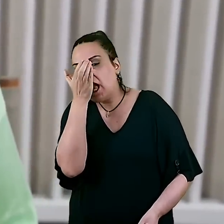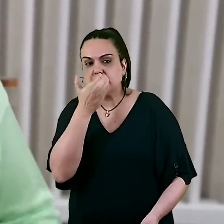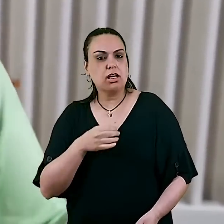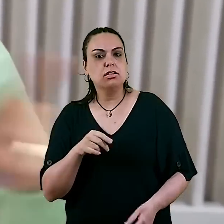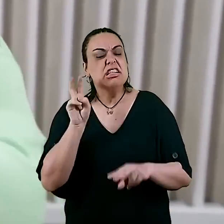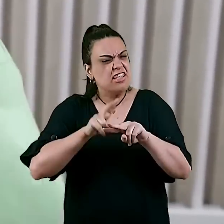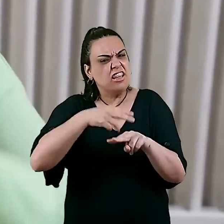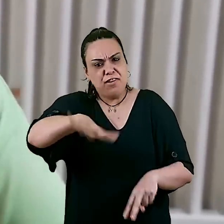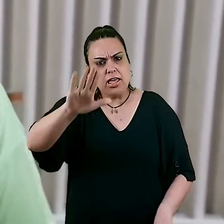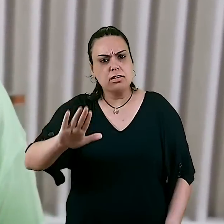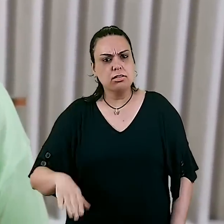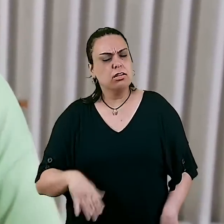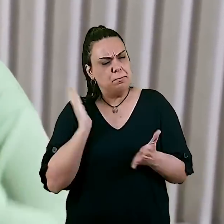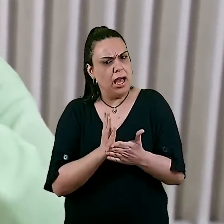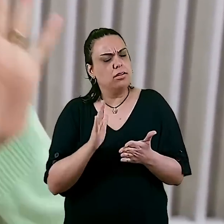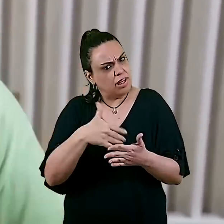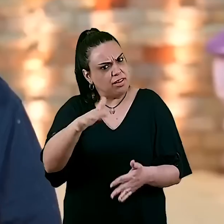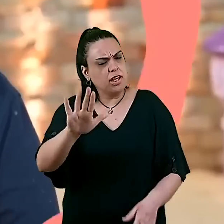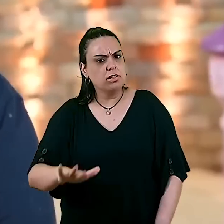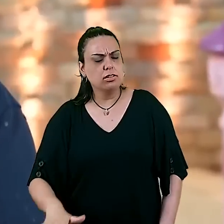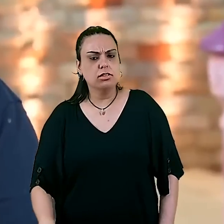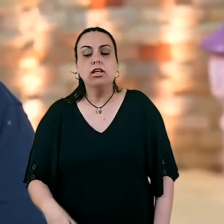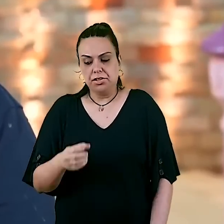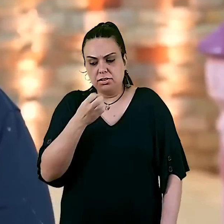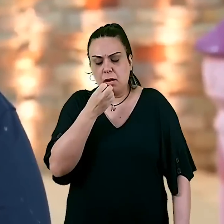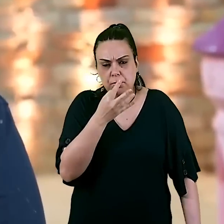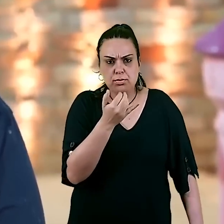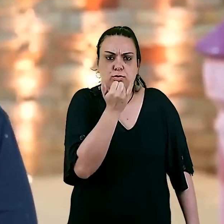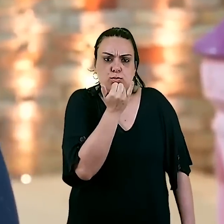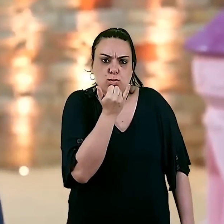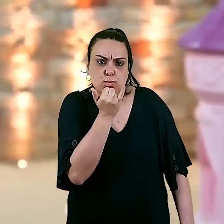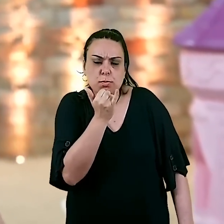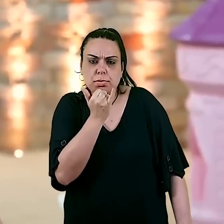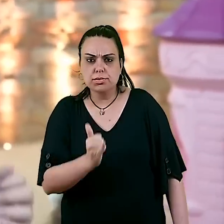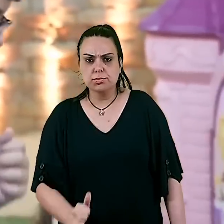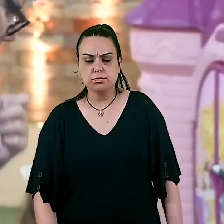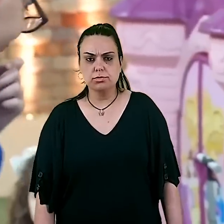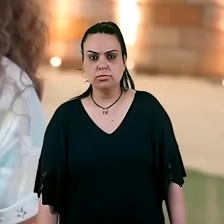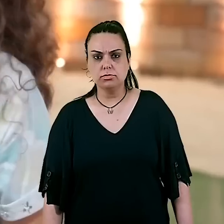tá bom. Vai sentar agora, vai. Deixa de mimimi. Tá bom, professora, desculpa.